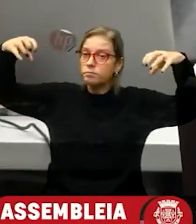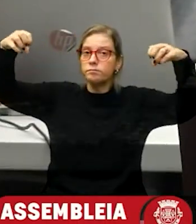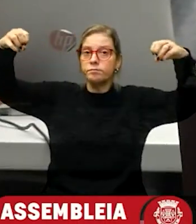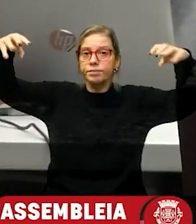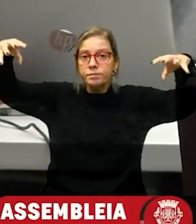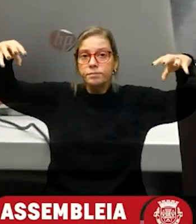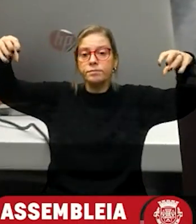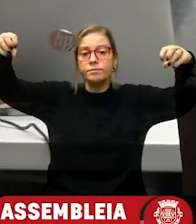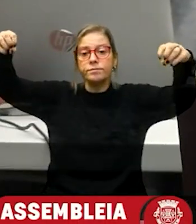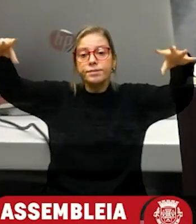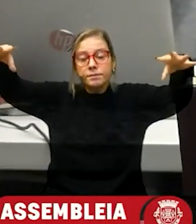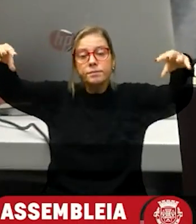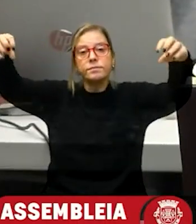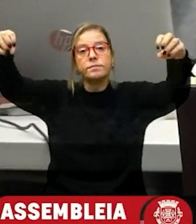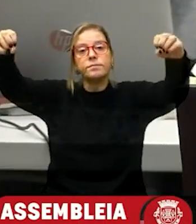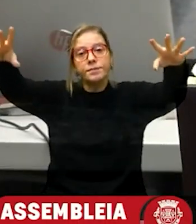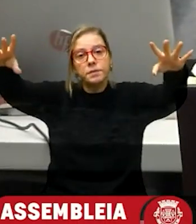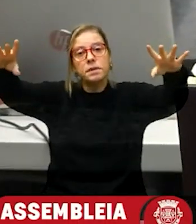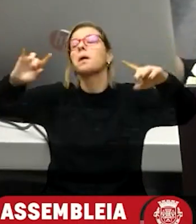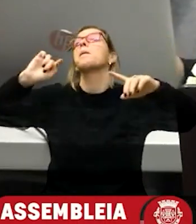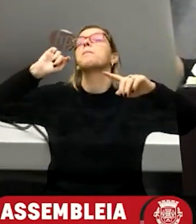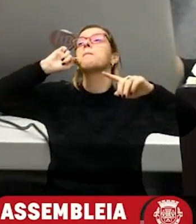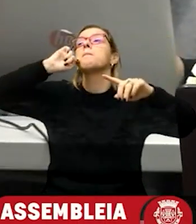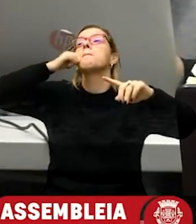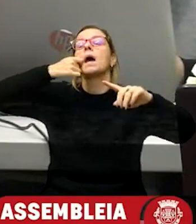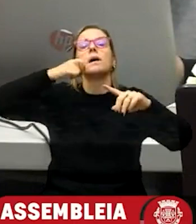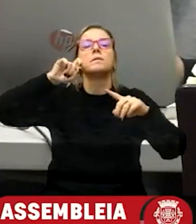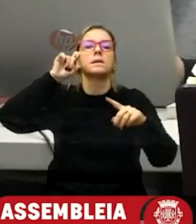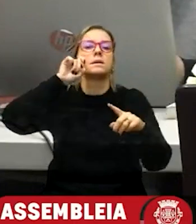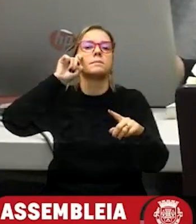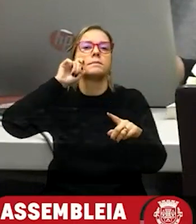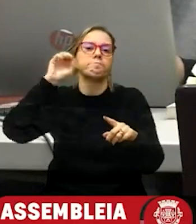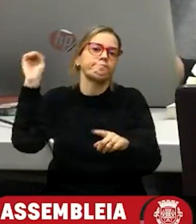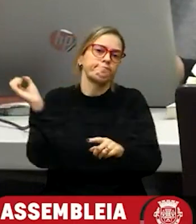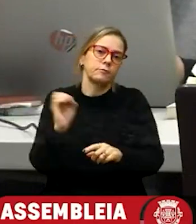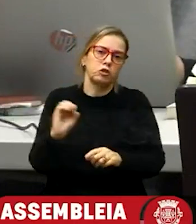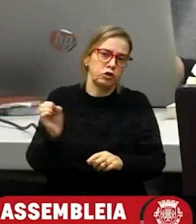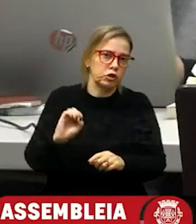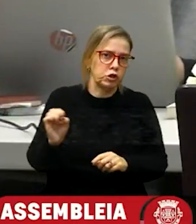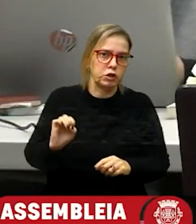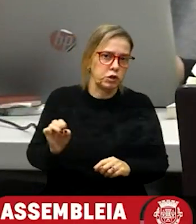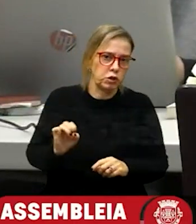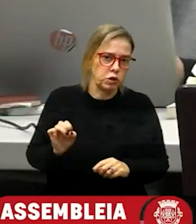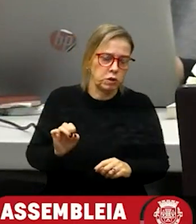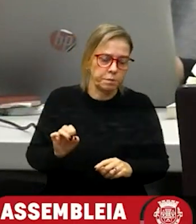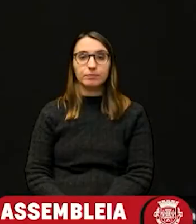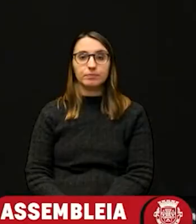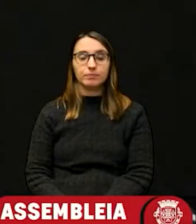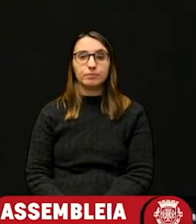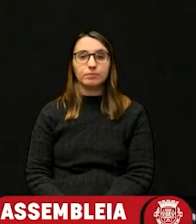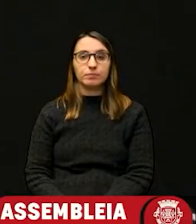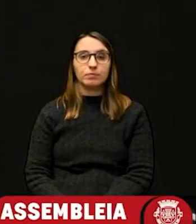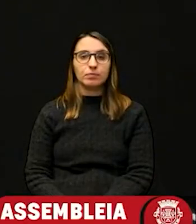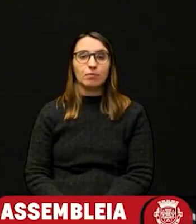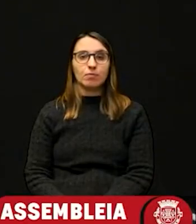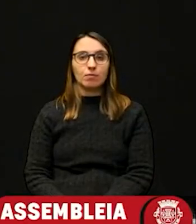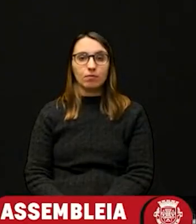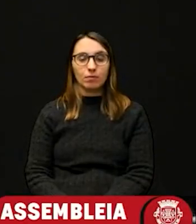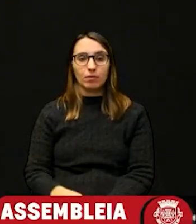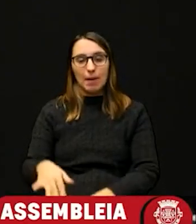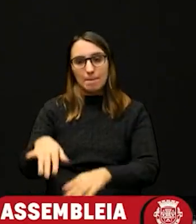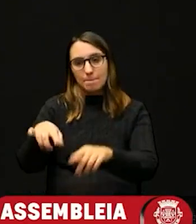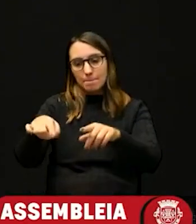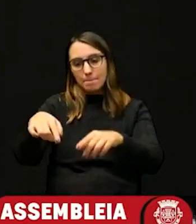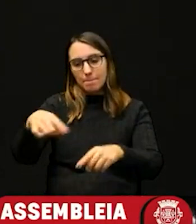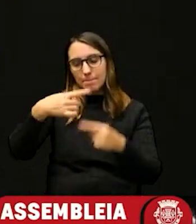nova geração liderada pelo PSD apresentou uma Moção visando exigir a construção do novo nó dos caniços na Póvoa de Santa